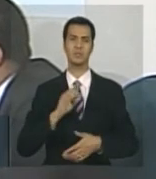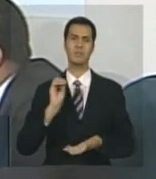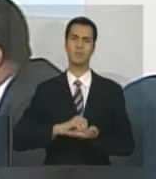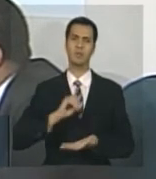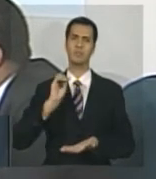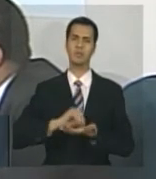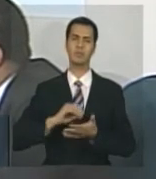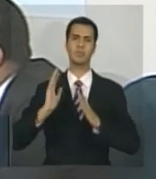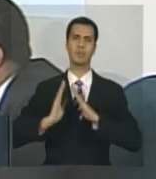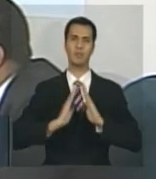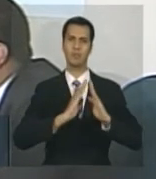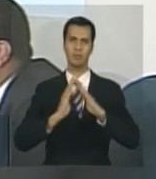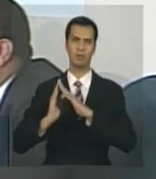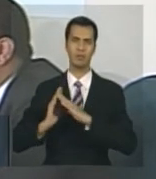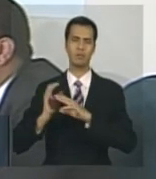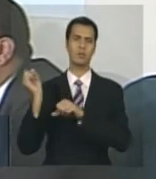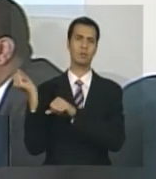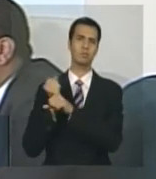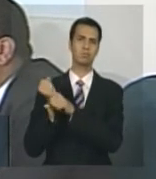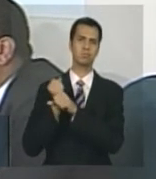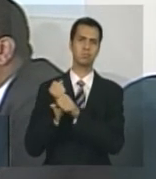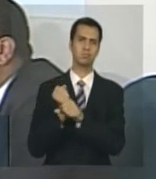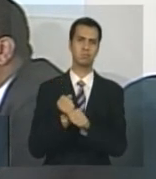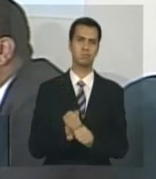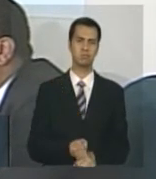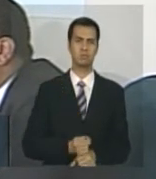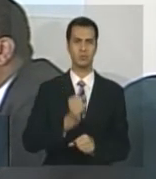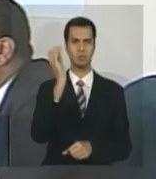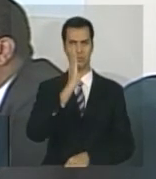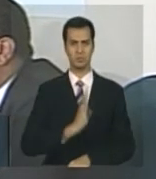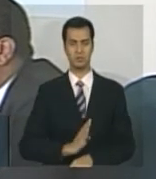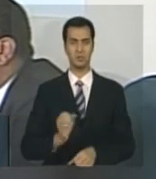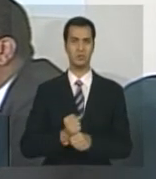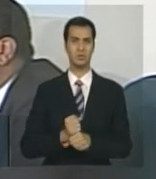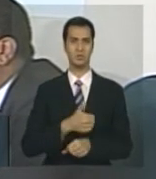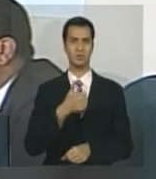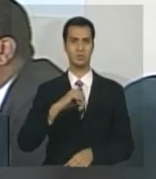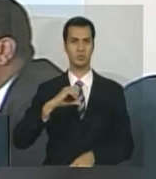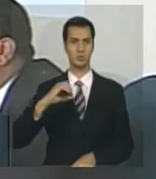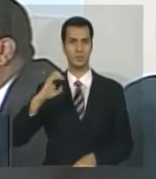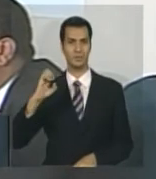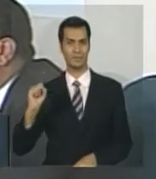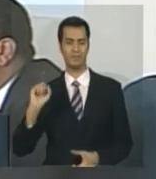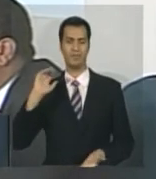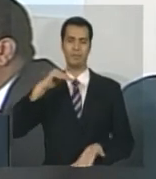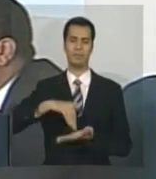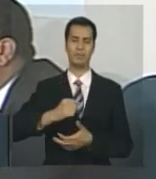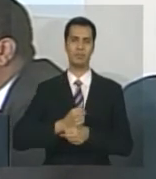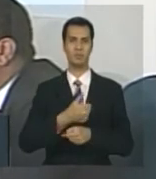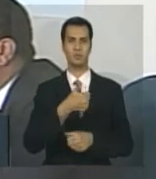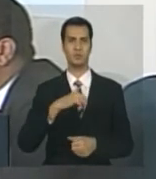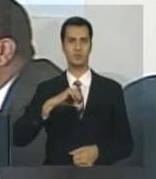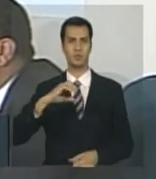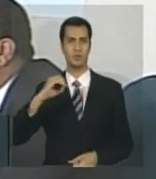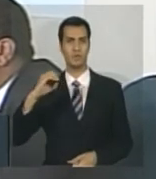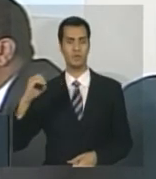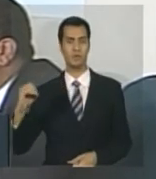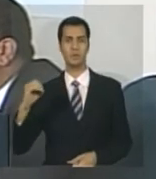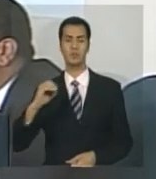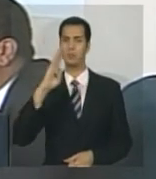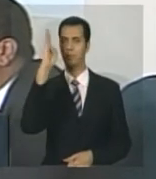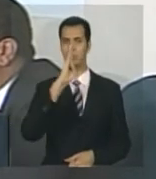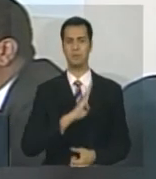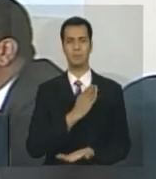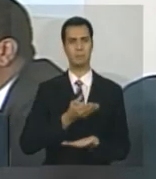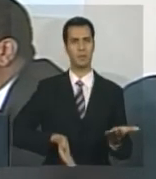acumulado ao longo das décadas perdidas do Brasil. Os anos 80 e 90, o Brasil andou de lado, a